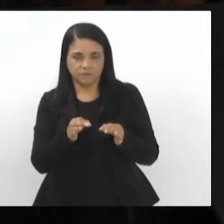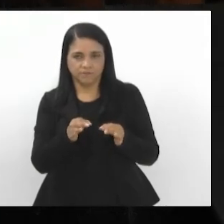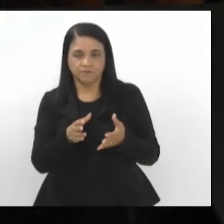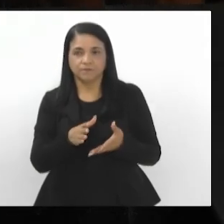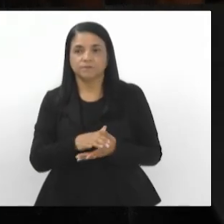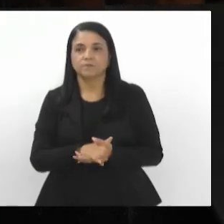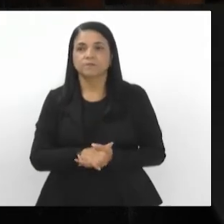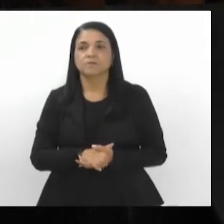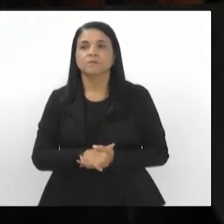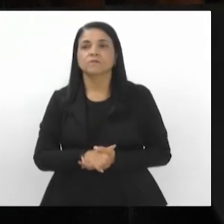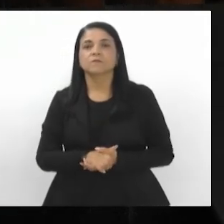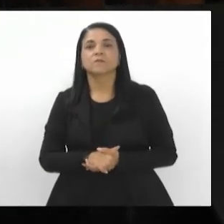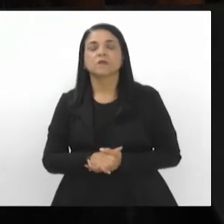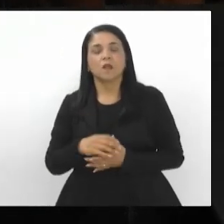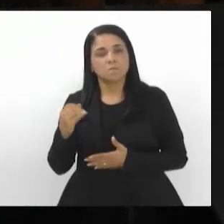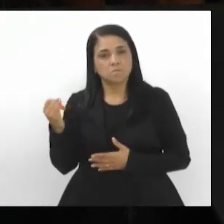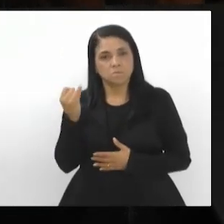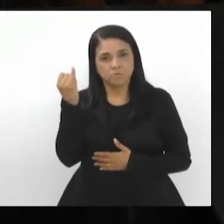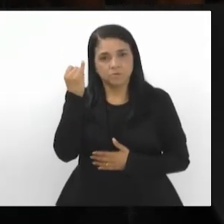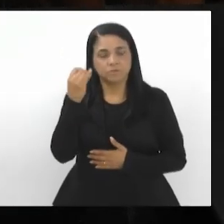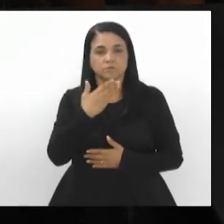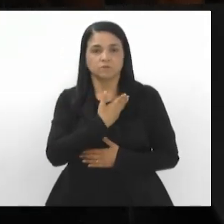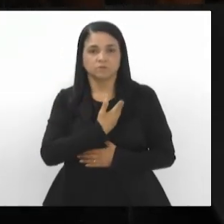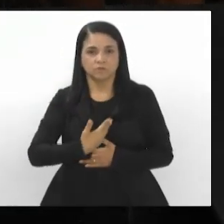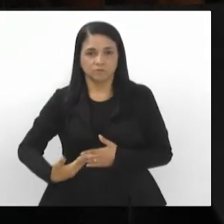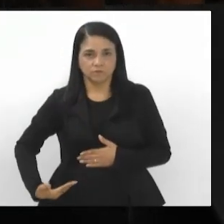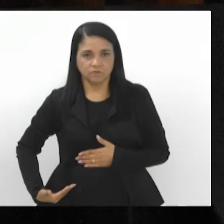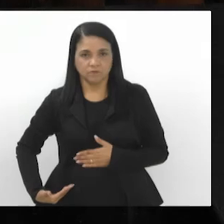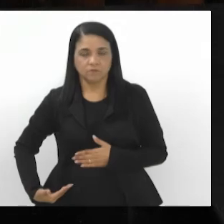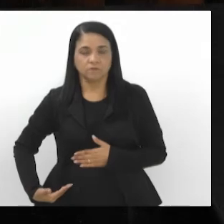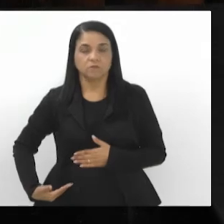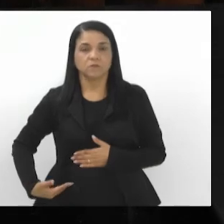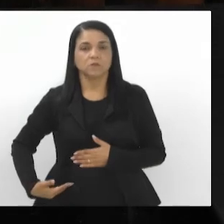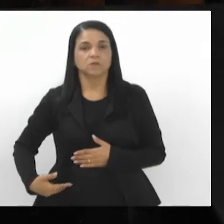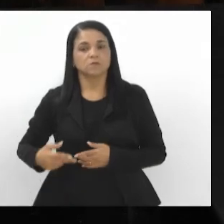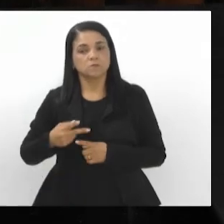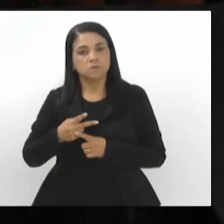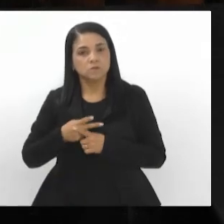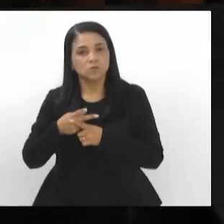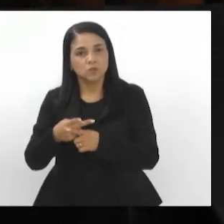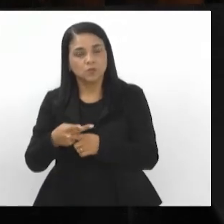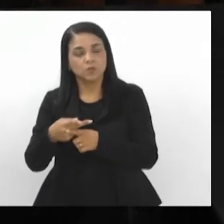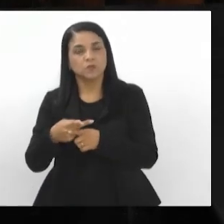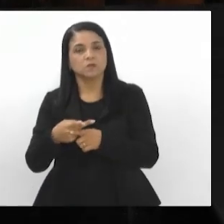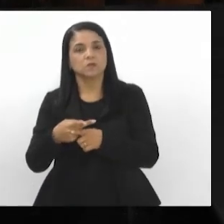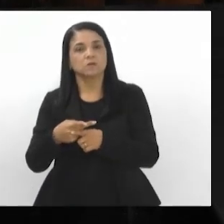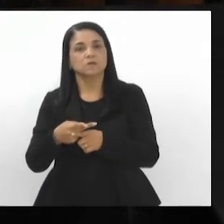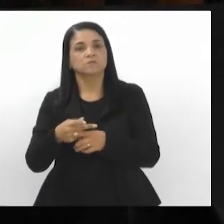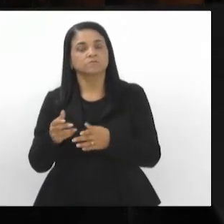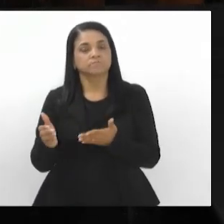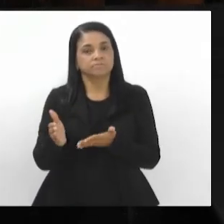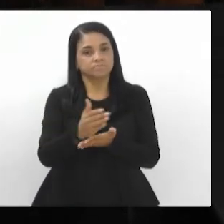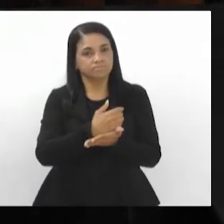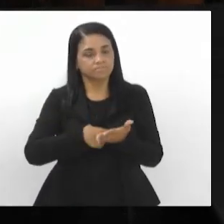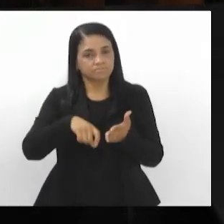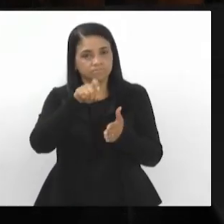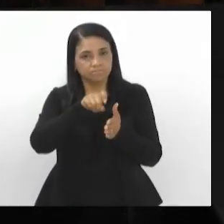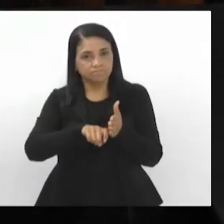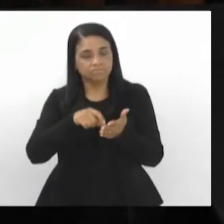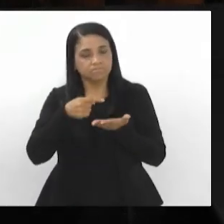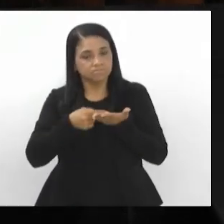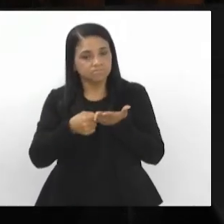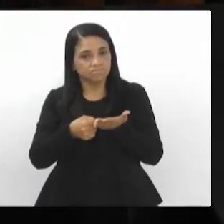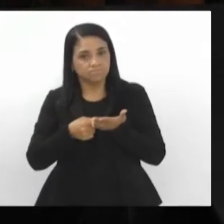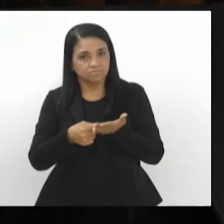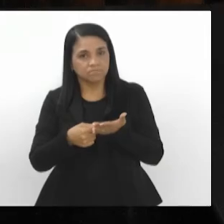isso. É imprescindível que o governo busque uma repactuação do regime de recuperação fiscal,